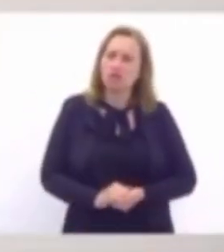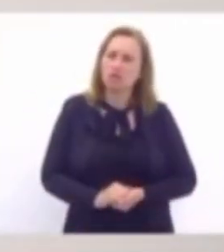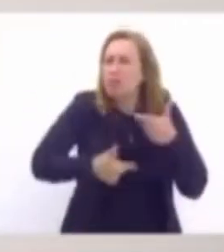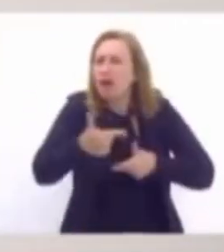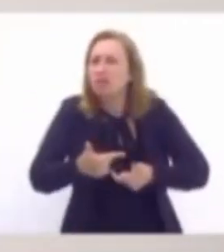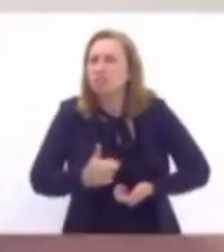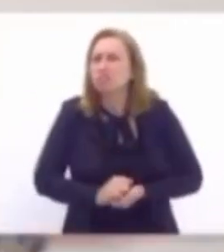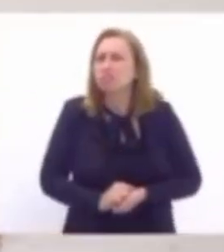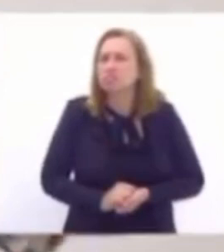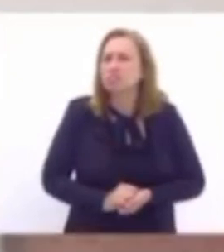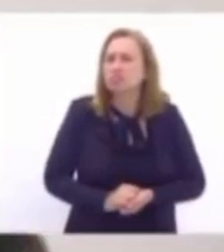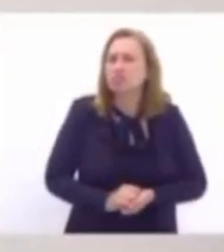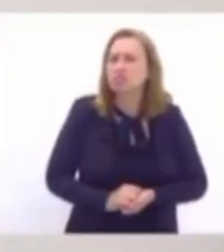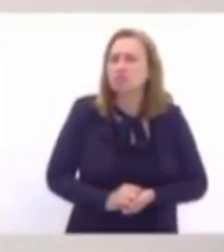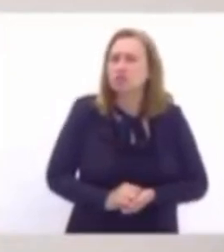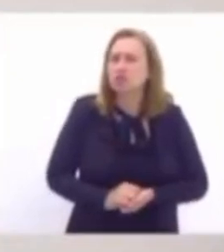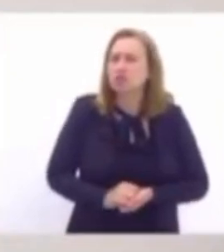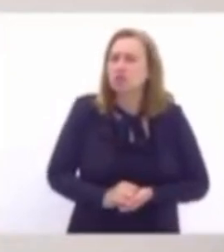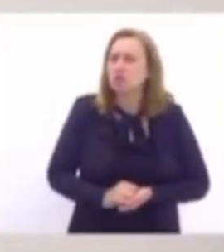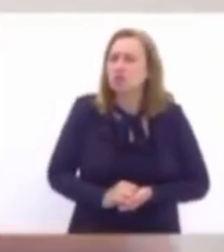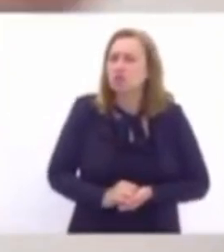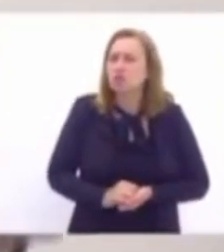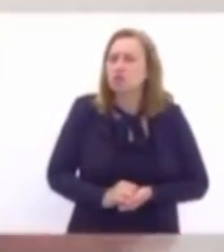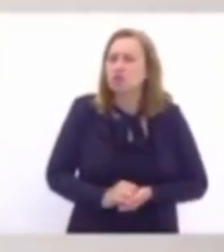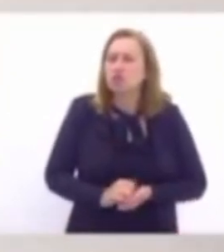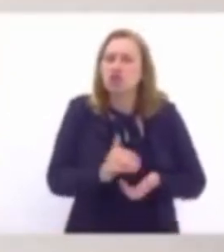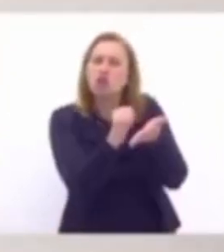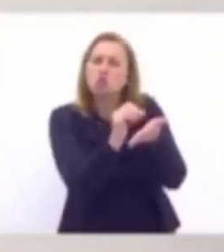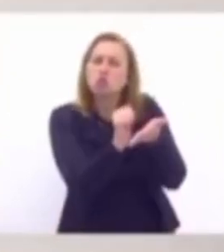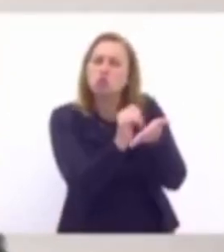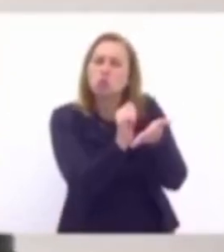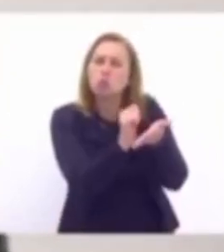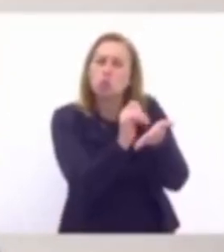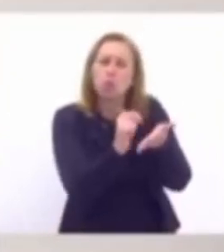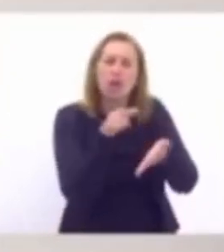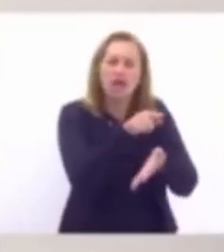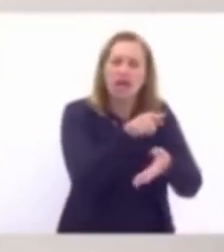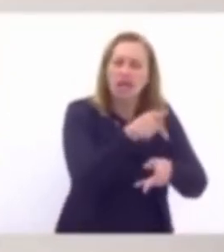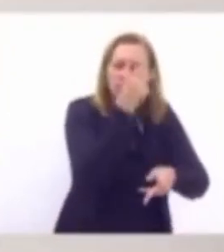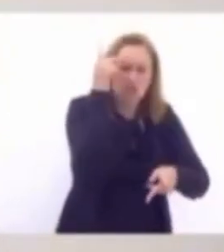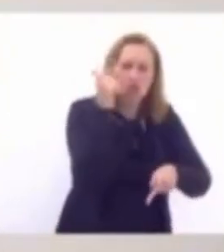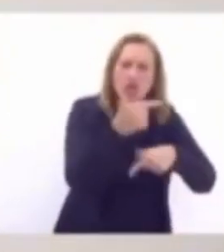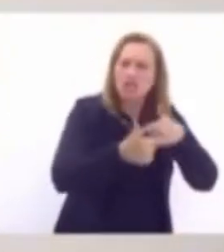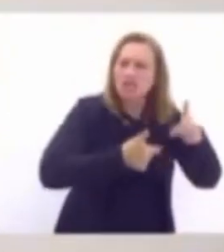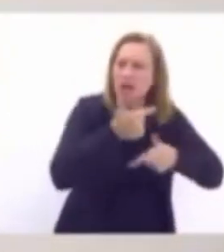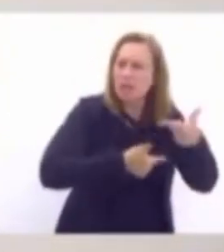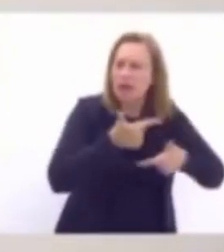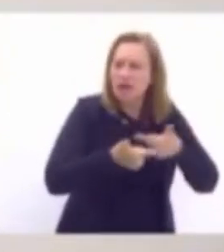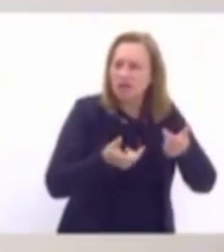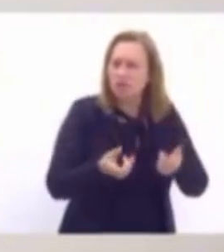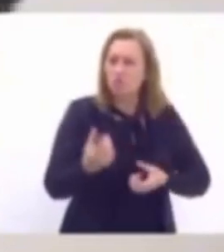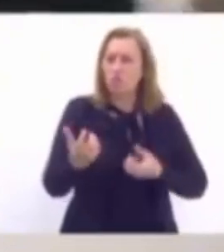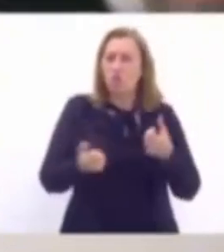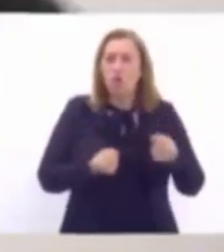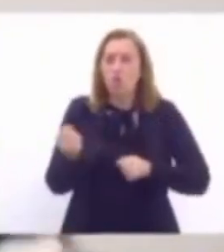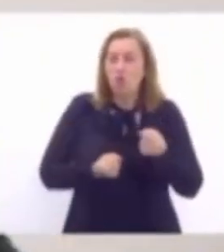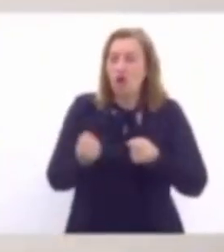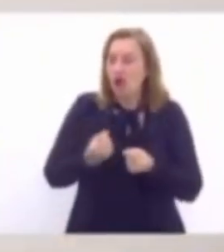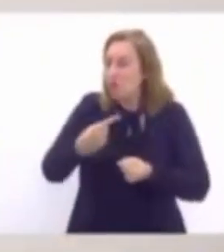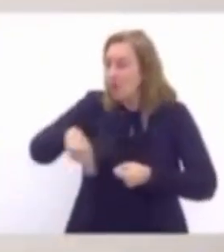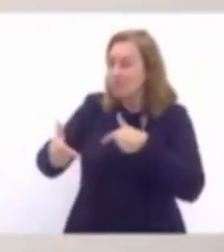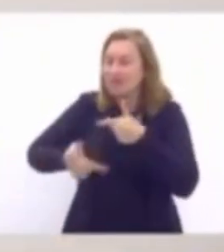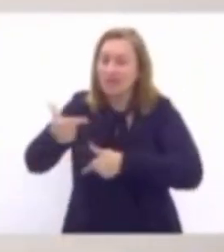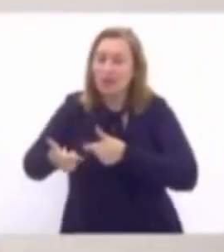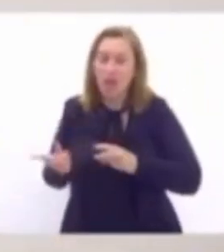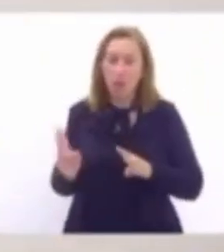desserviço, mexendo no bolso do contribuinte, tirando aquele trabalhador que muitas das vezes tem o seu carro como instrumento de trabalho e jogando no desemprego,